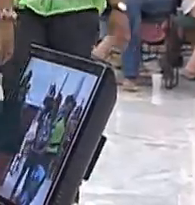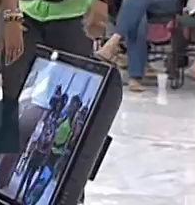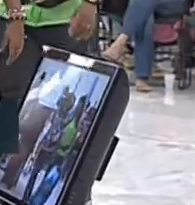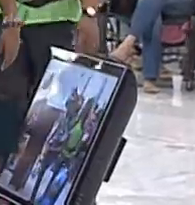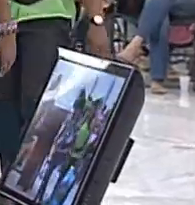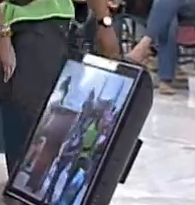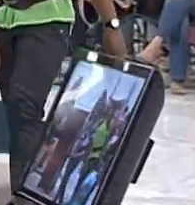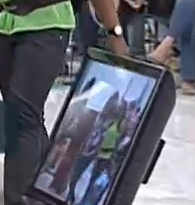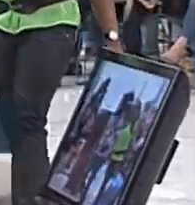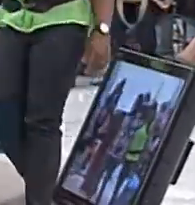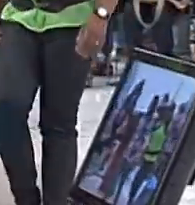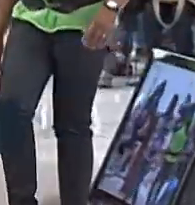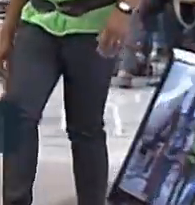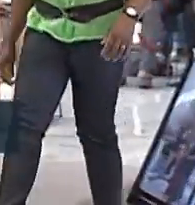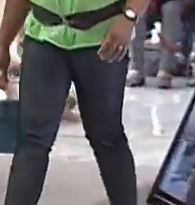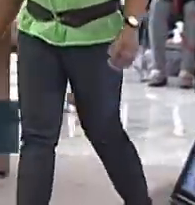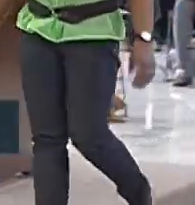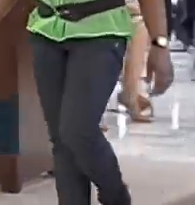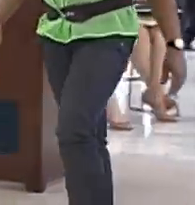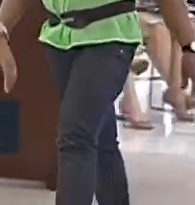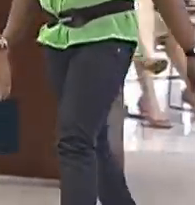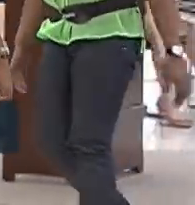e você